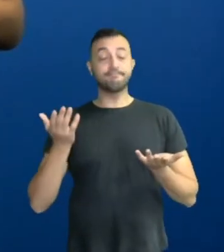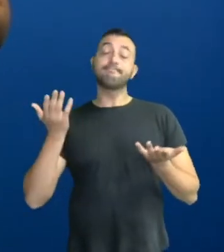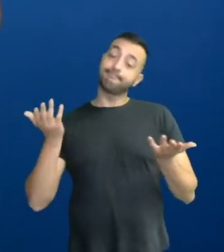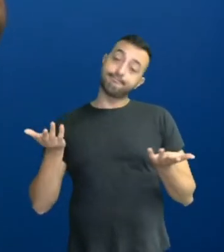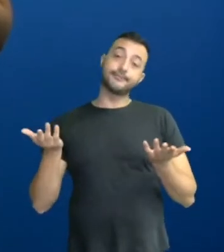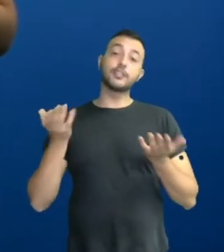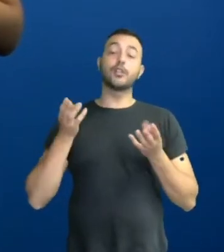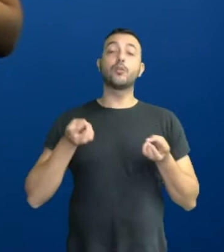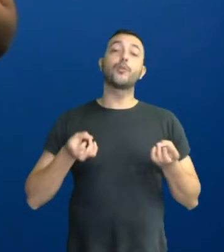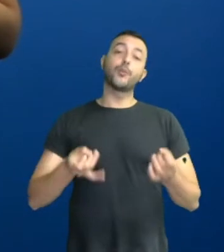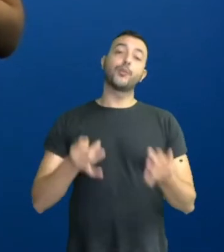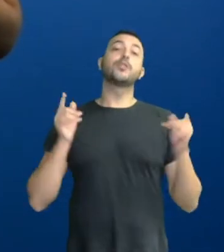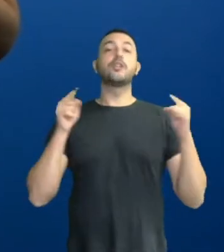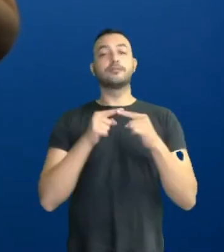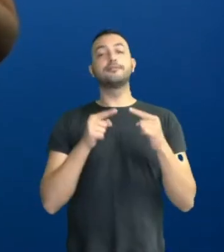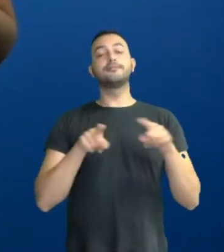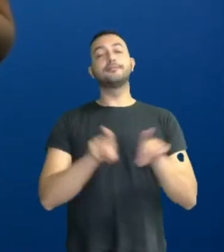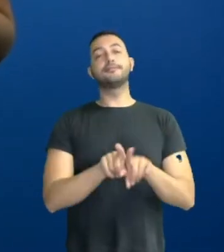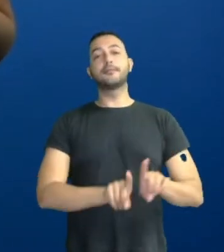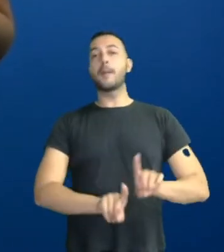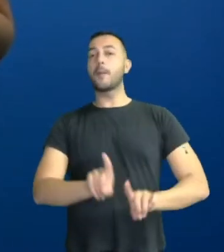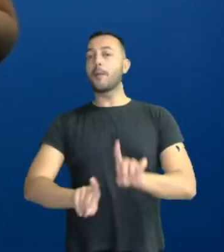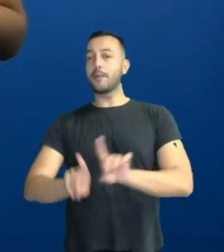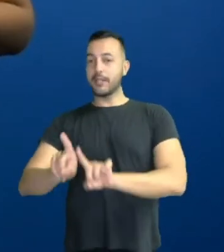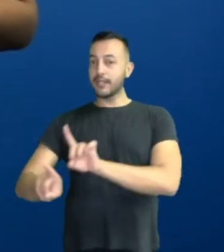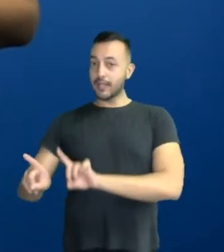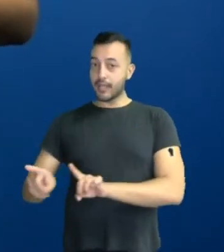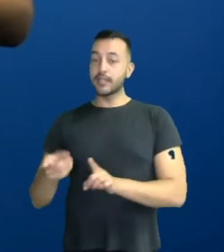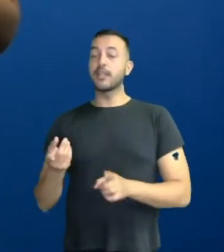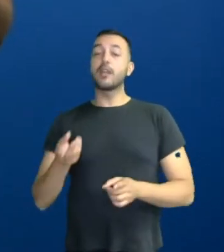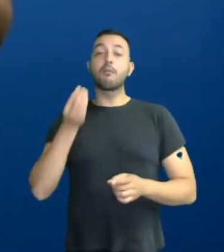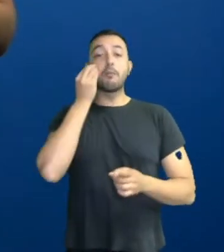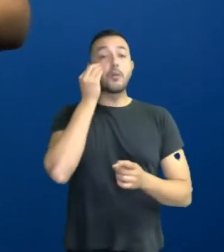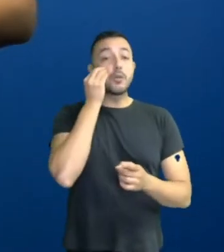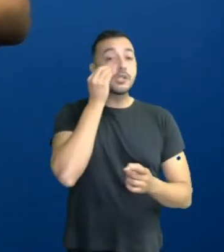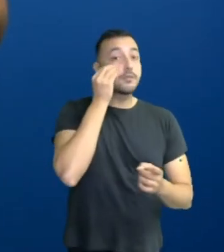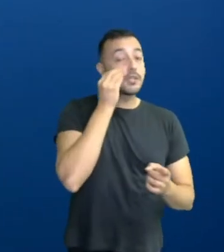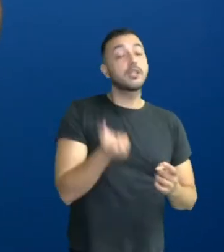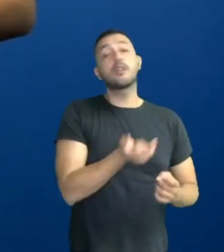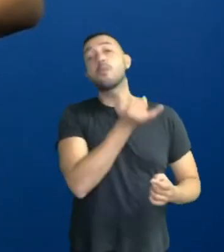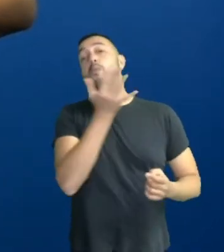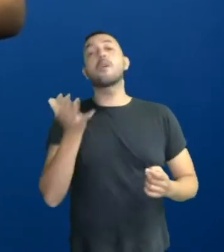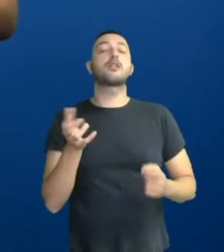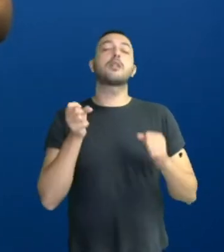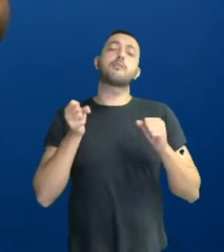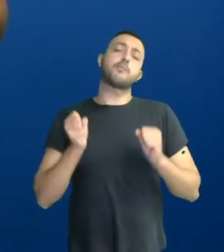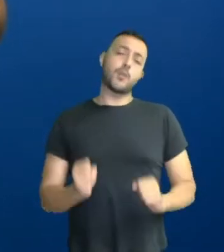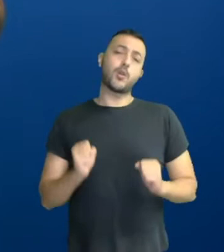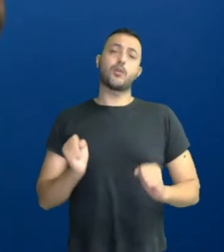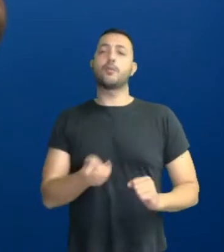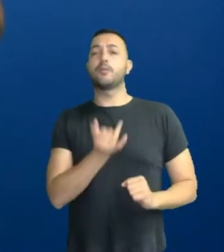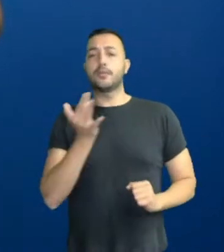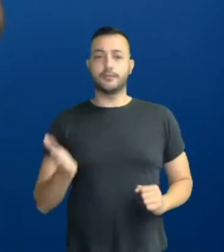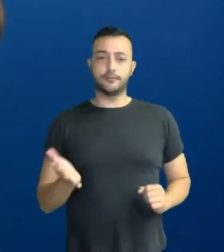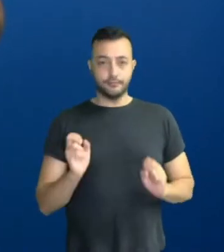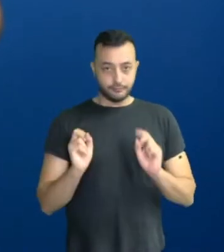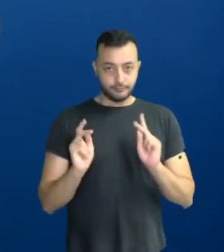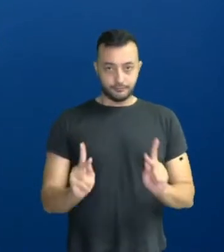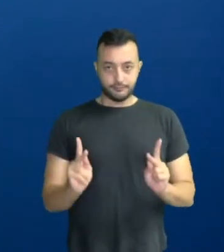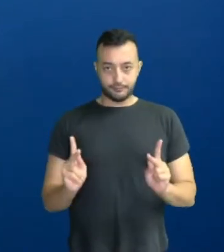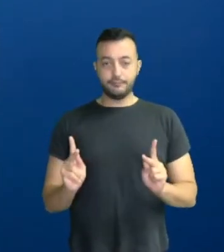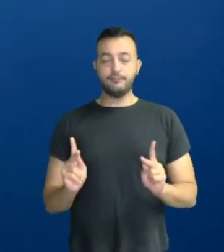princípio da contagem também tem a ver com a probabilidade, tá isso? Quantas possibilidades possíveis,